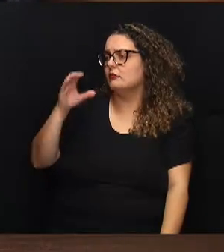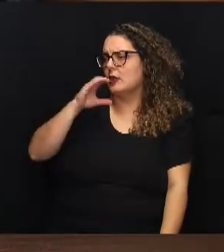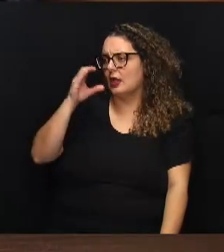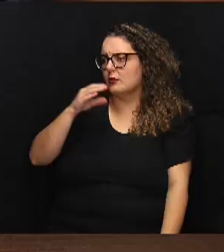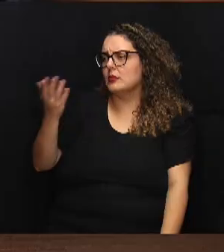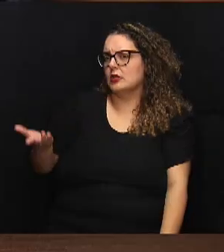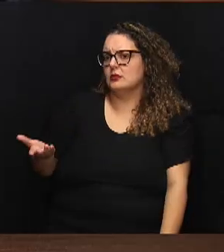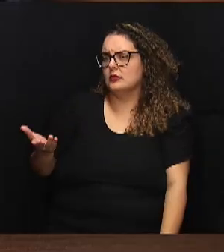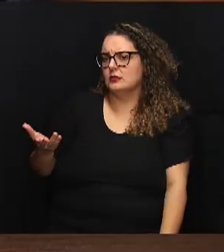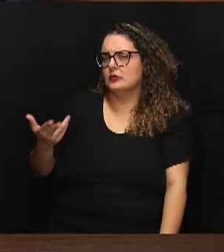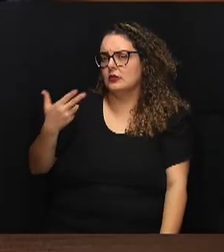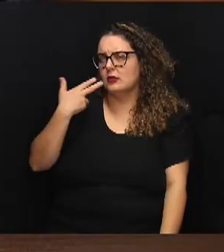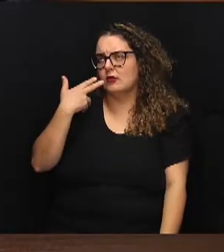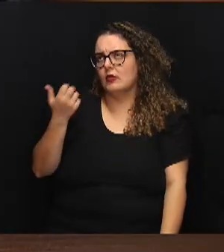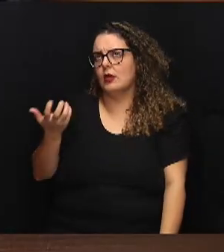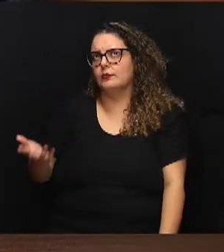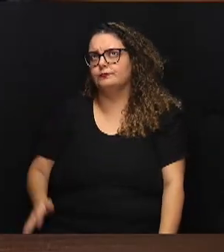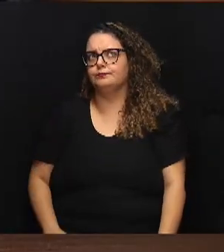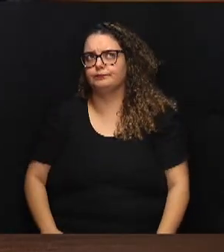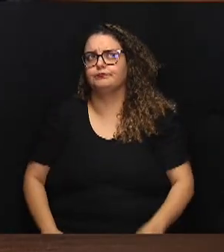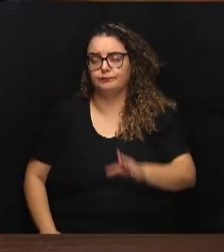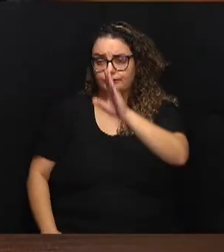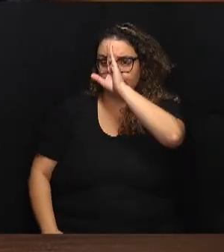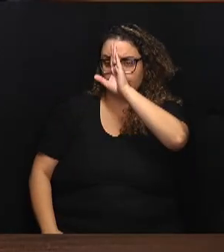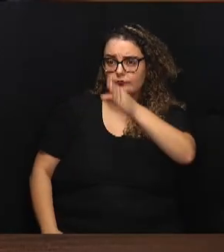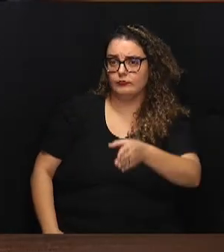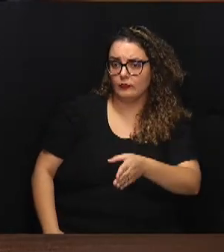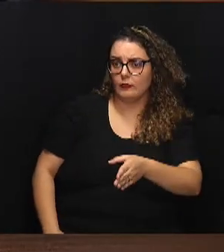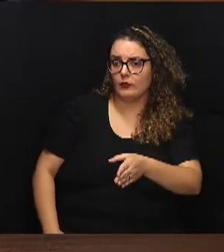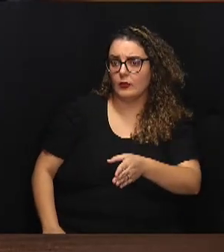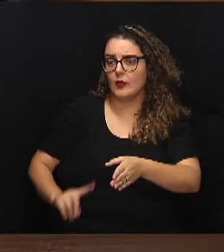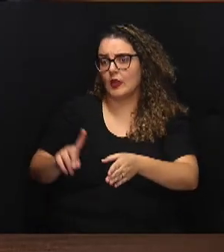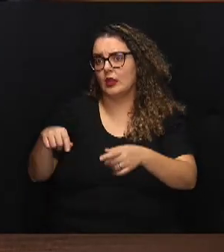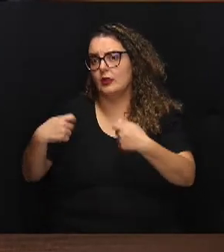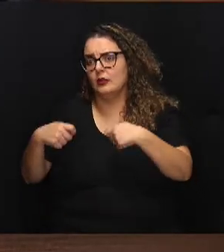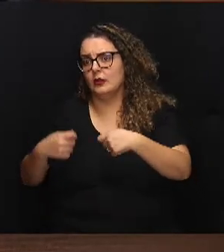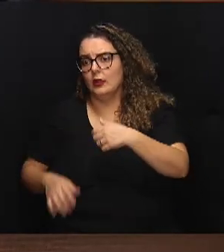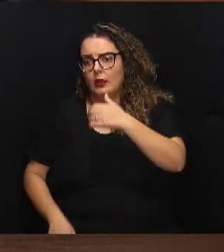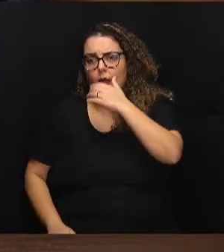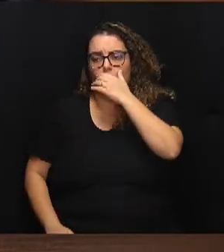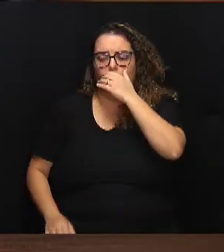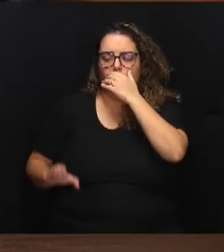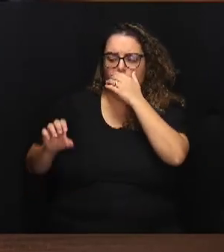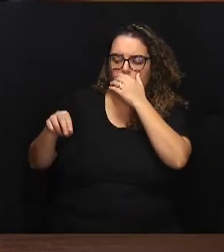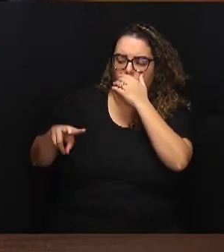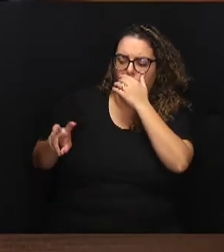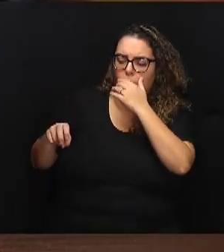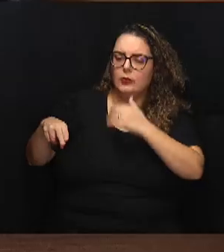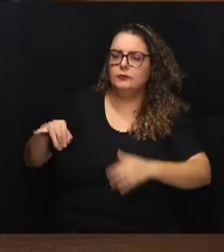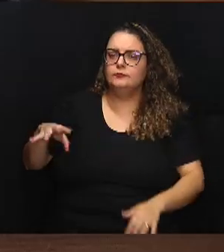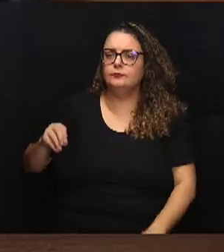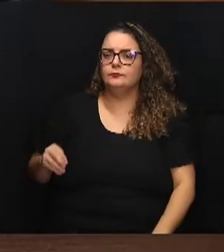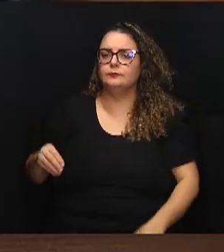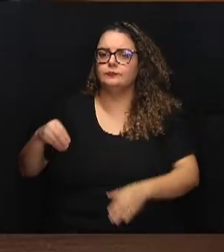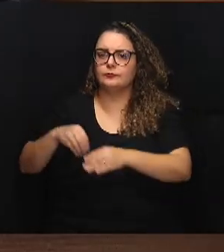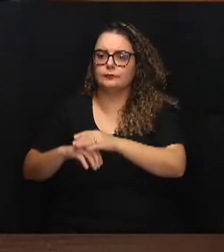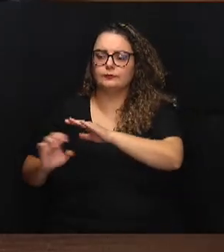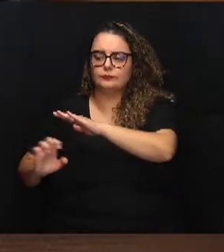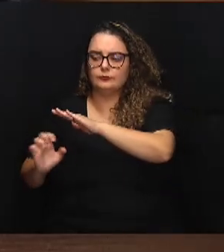praticidade, Rafael, e principalmente essa questão de não ser necessário convênio entre a empresa e o